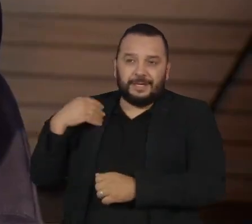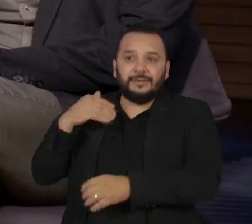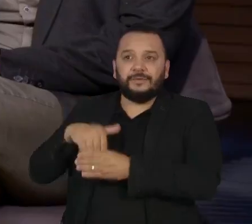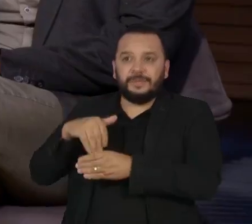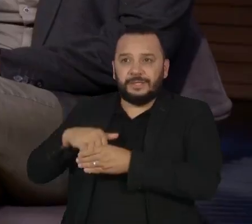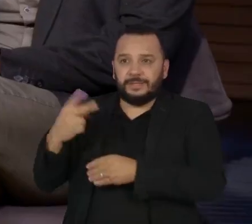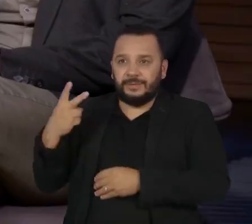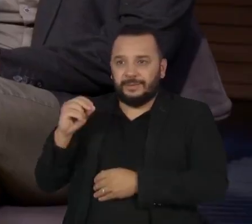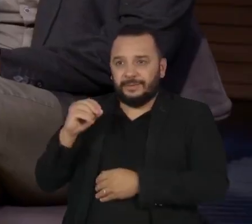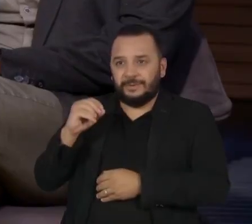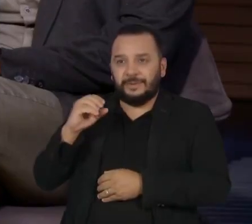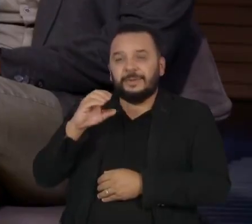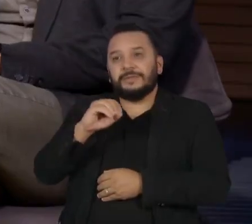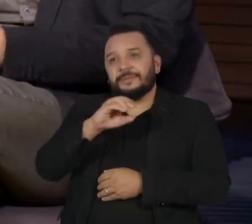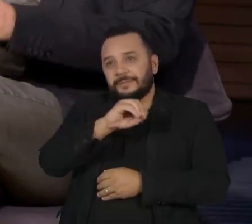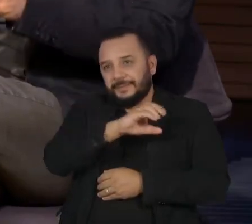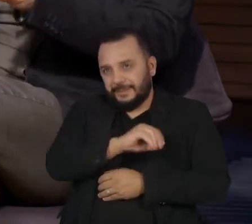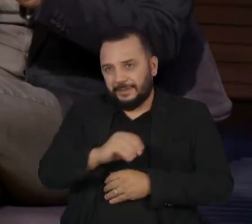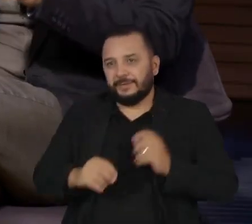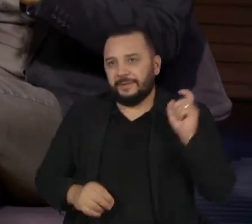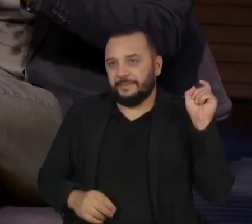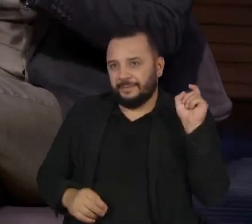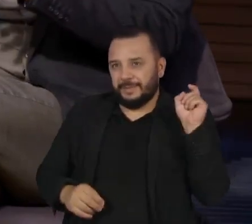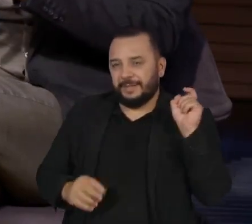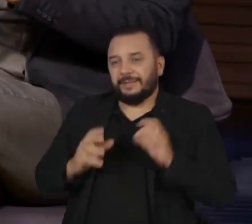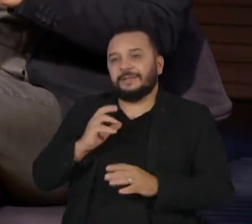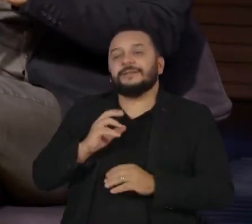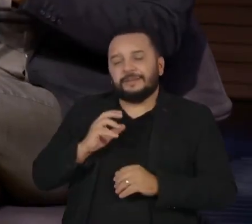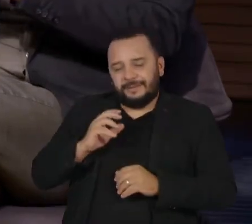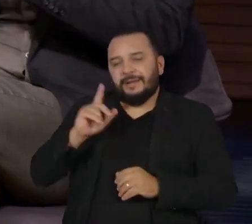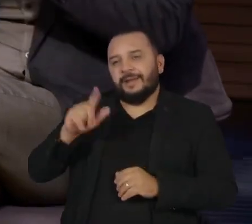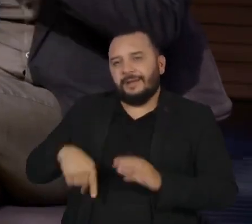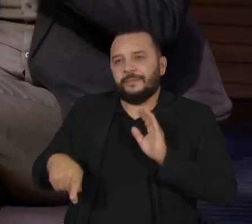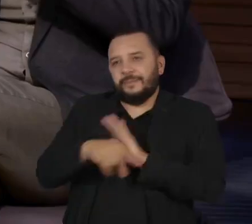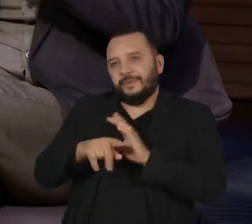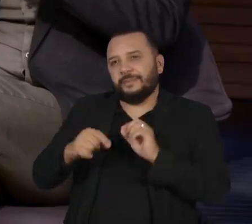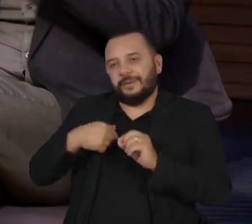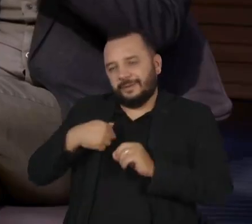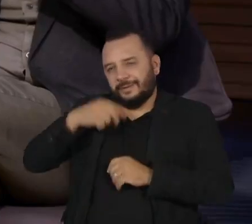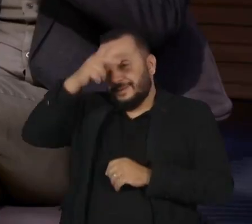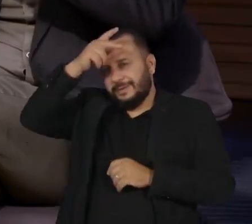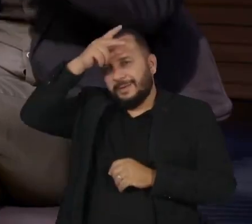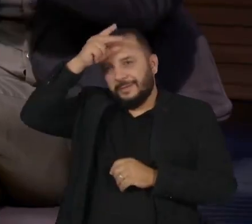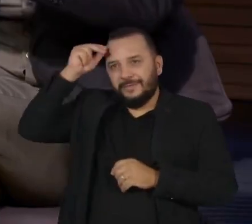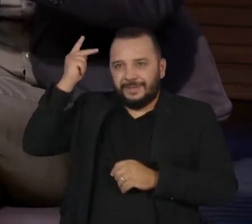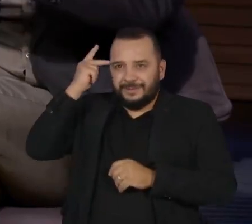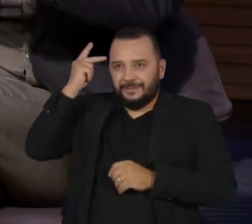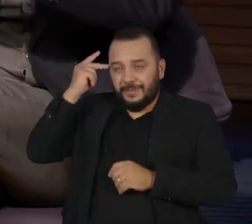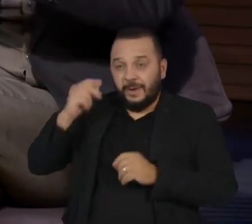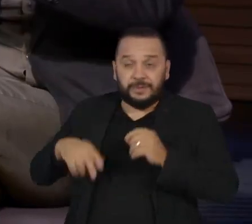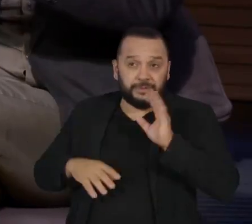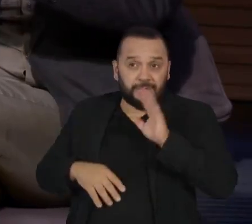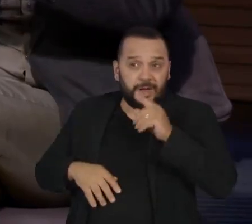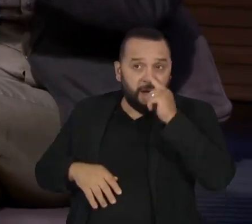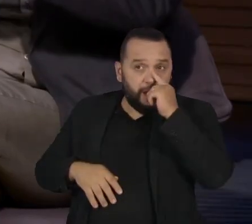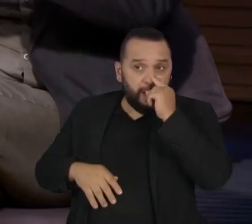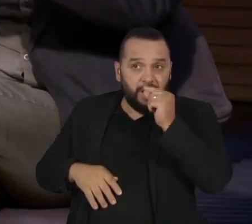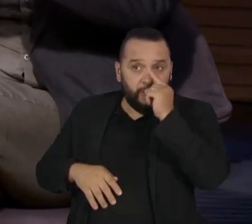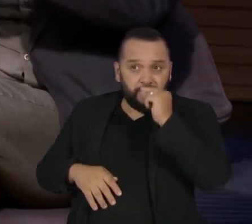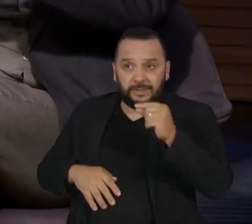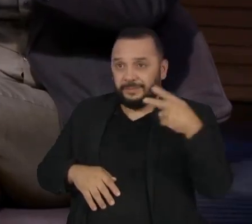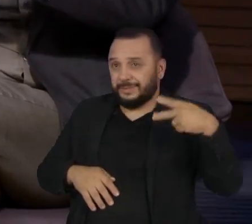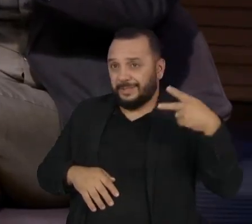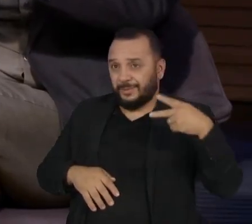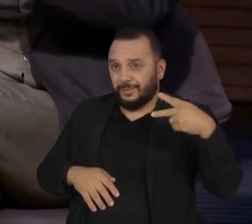em que a Marta Suplicy acabou sendo eleita prefeita de São Paulo, uma situação em que o Alckmin aparecia em segundo lugar durante muito tempo durante a apuração